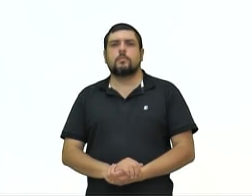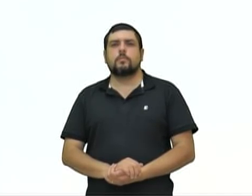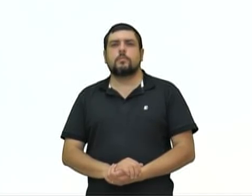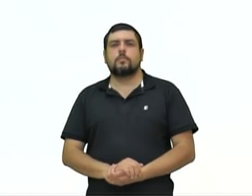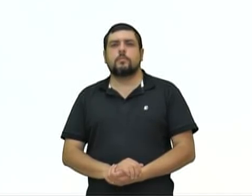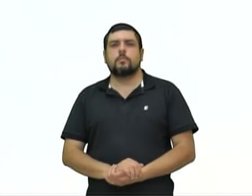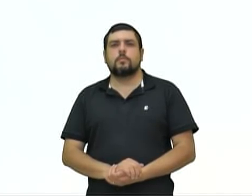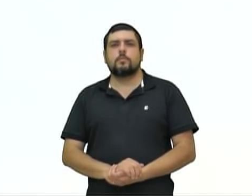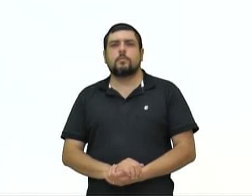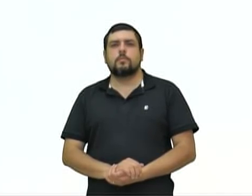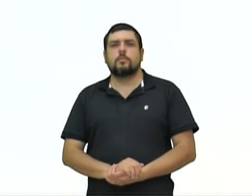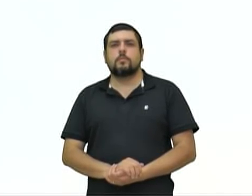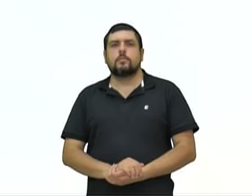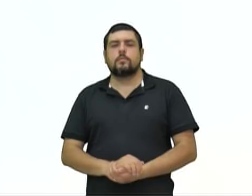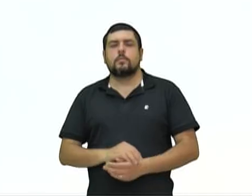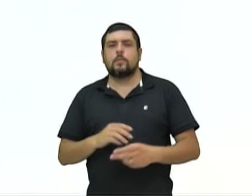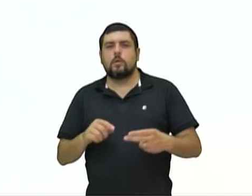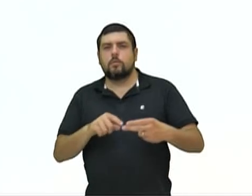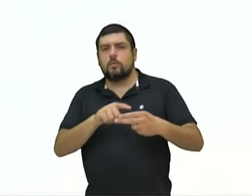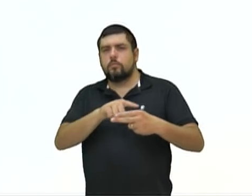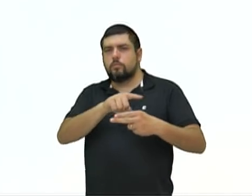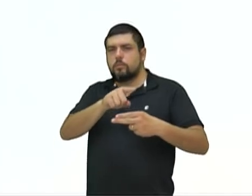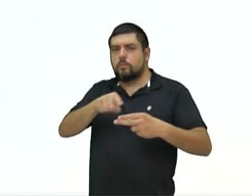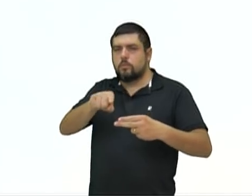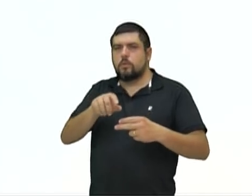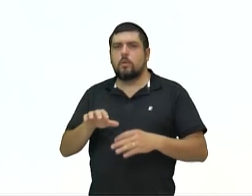que é isso? Aproximadamente